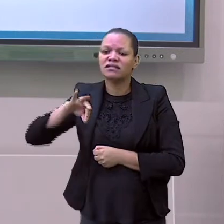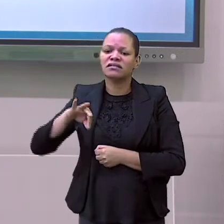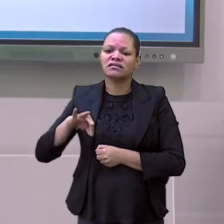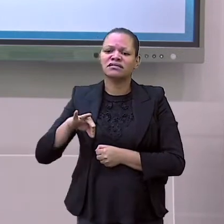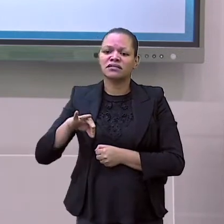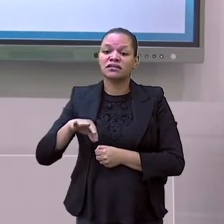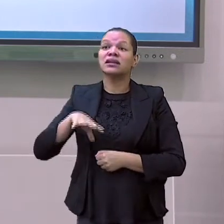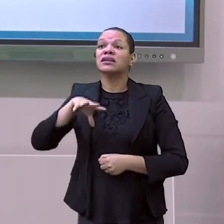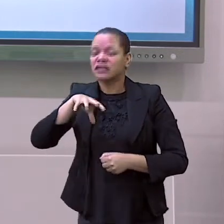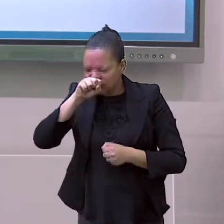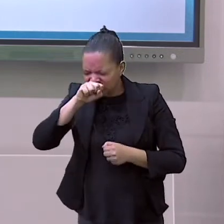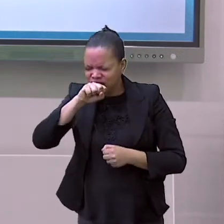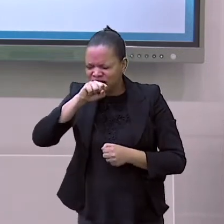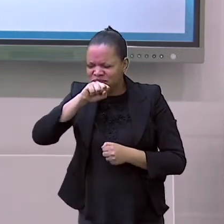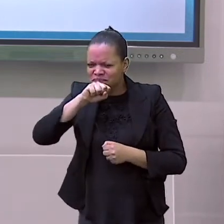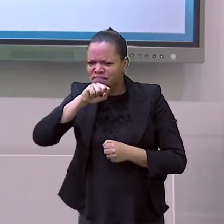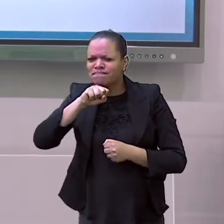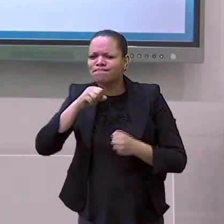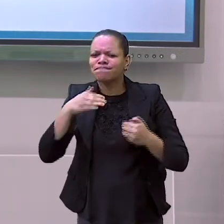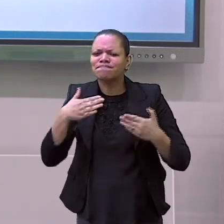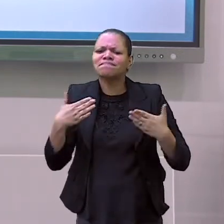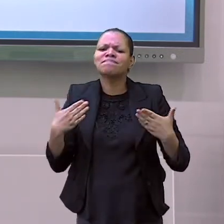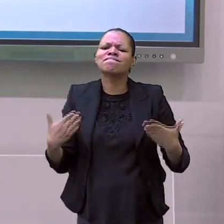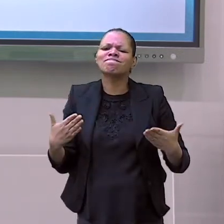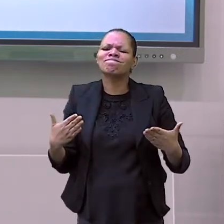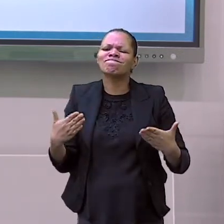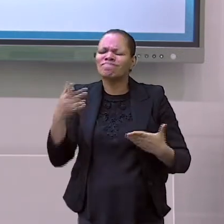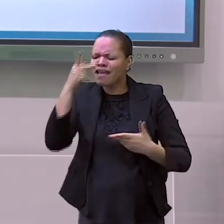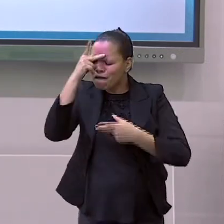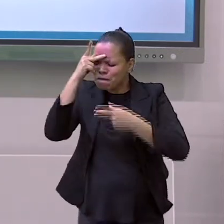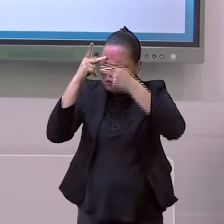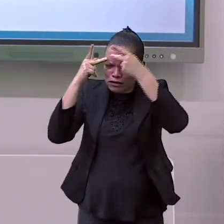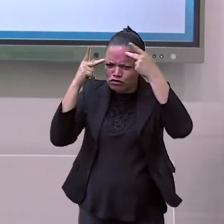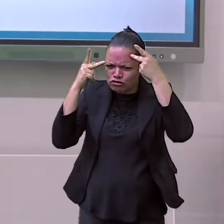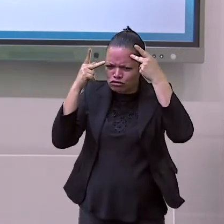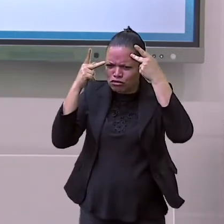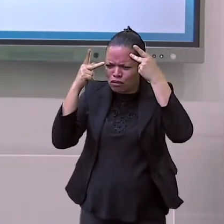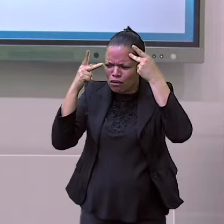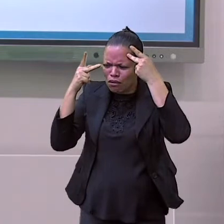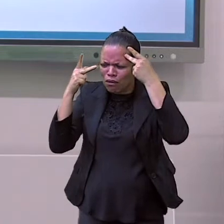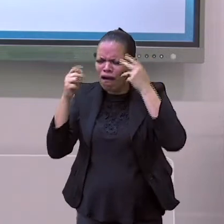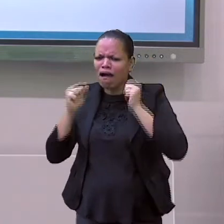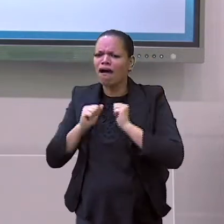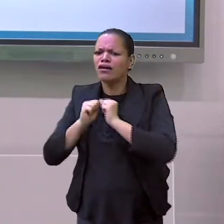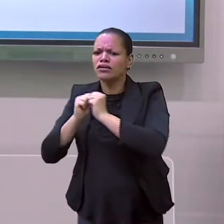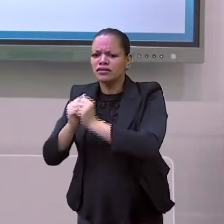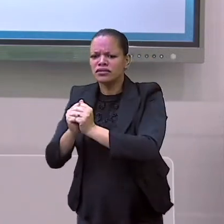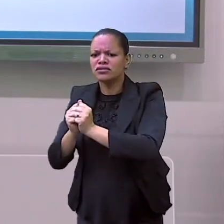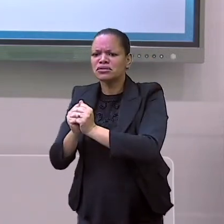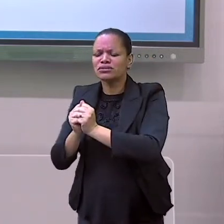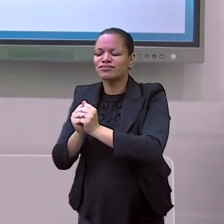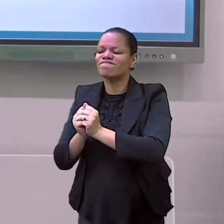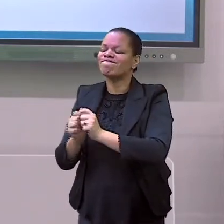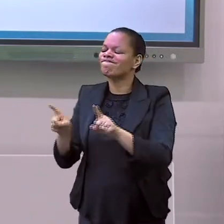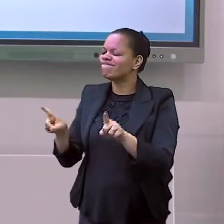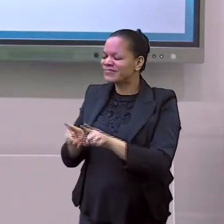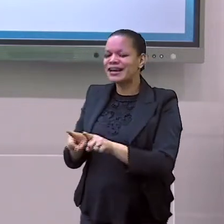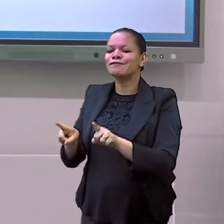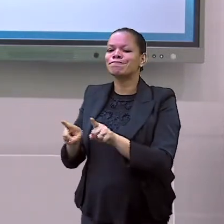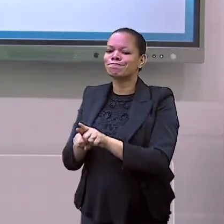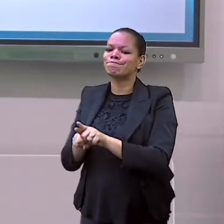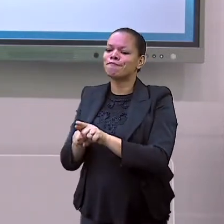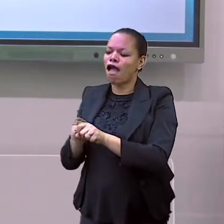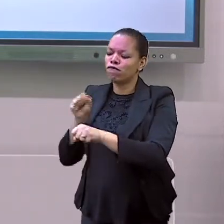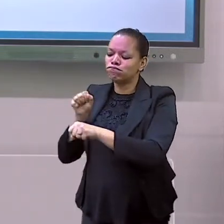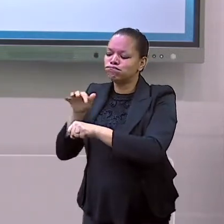eu espirrar, no momento que eu tiver pessoas próximas de mim, e vai acontecer o quê? O